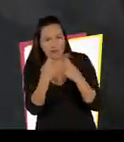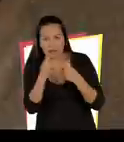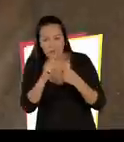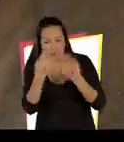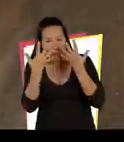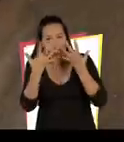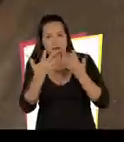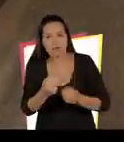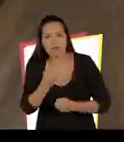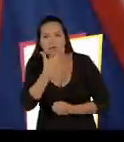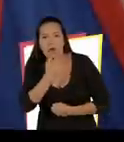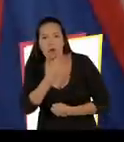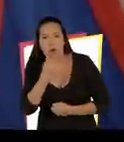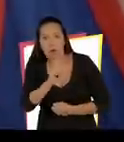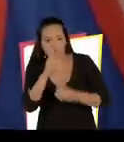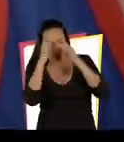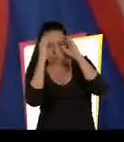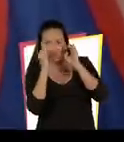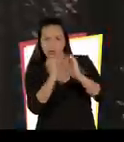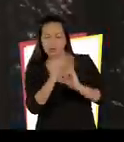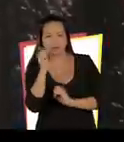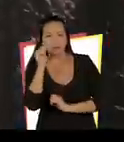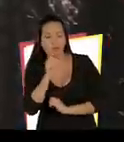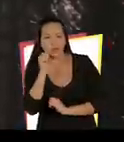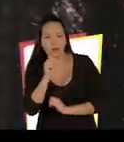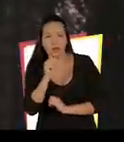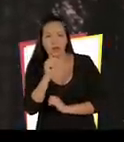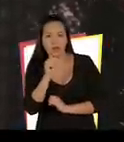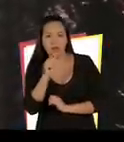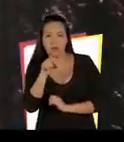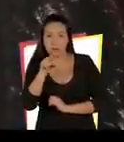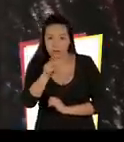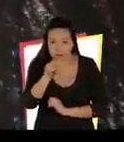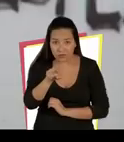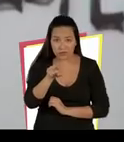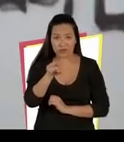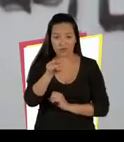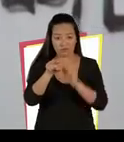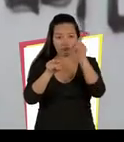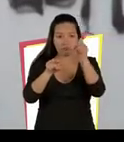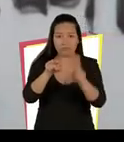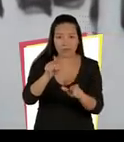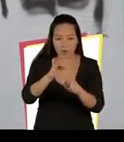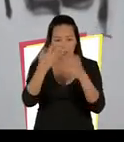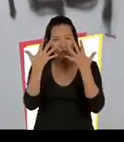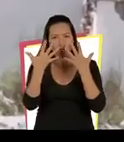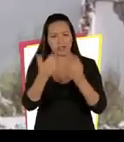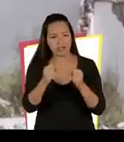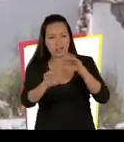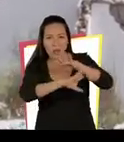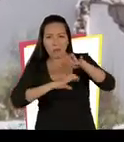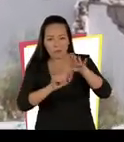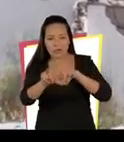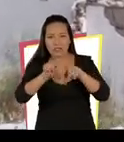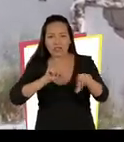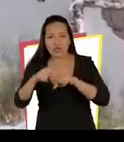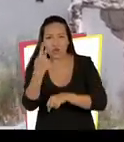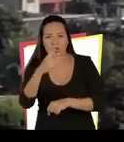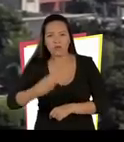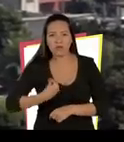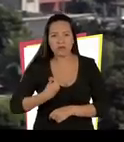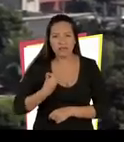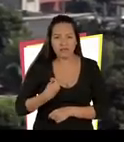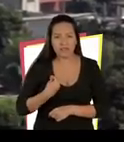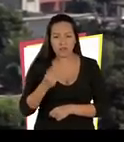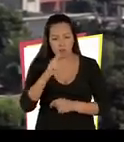Que abomina o machismo. Que não perdoa o homem covarde que bate a mulher. Você que não aceita que empreiteiras decidam seu destino